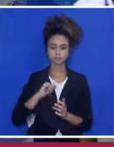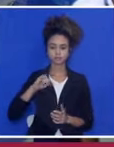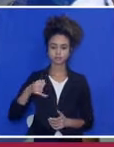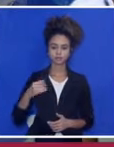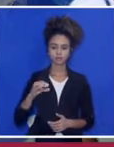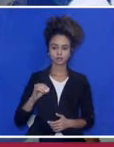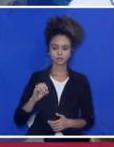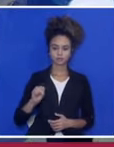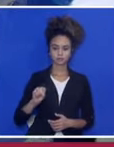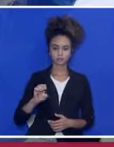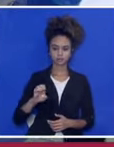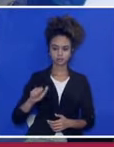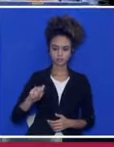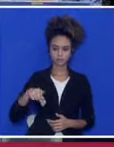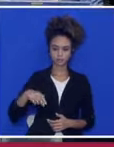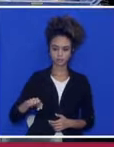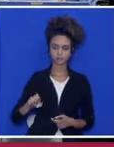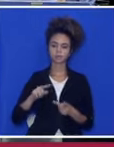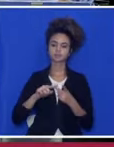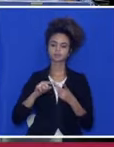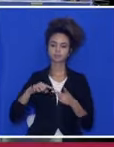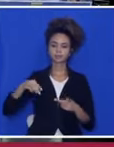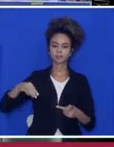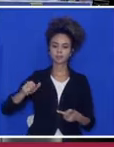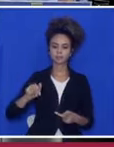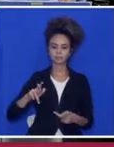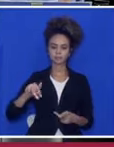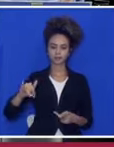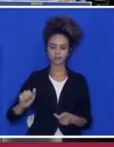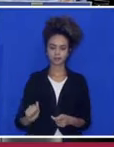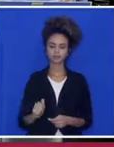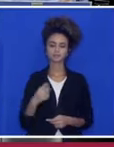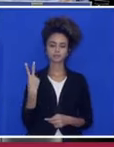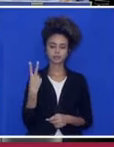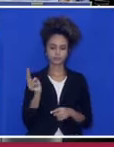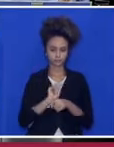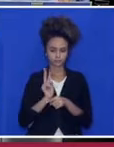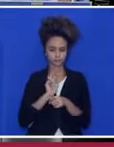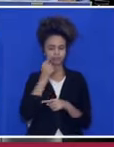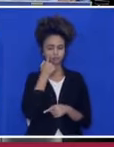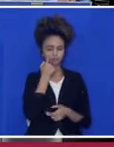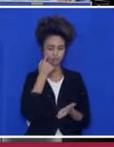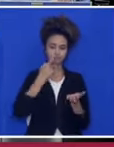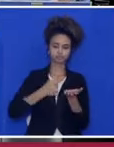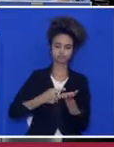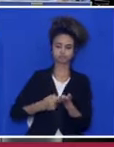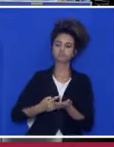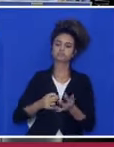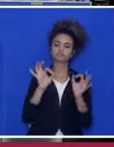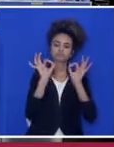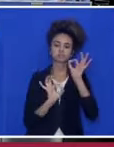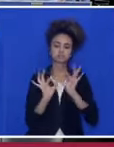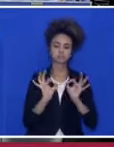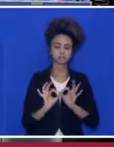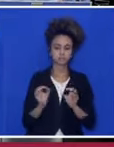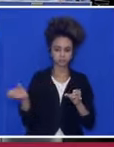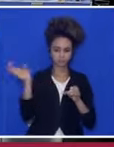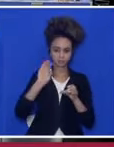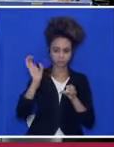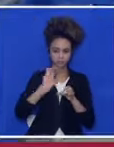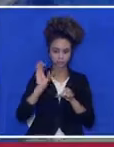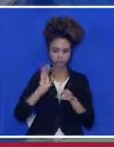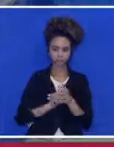Josiane Figueiredo e a Maria Martins, auditoras populares dos sorteios dessa noite, já conferiram, validaram este procedimento de